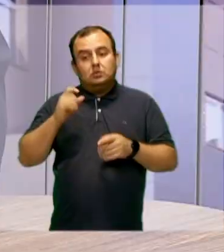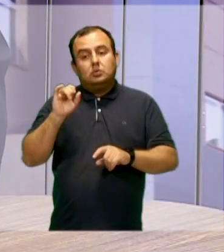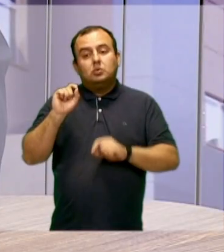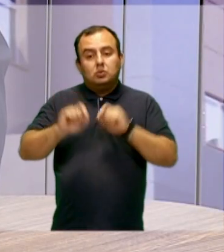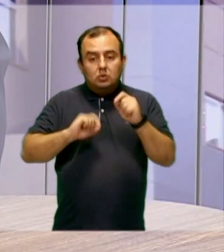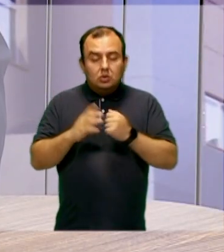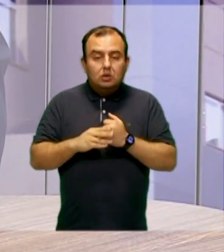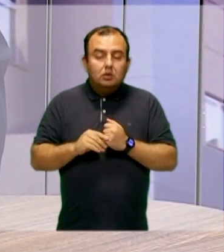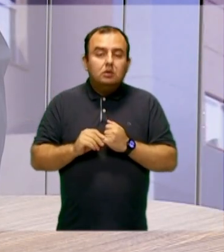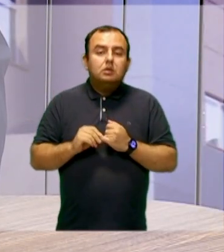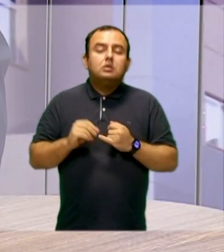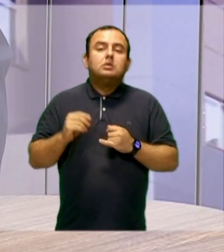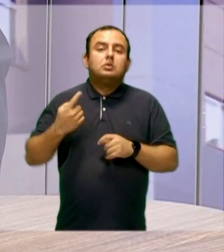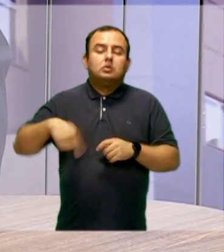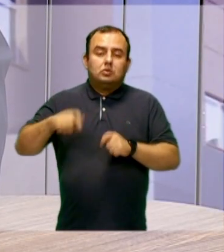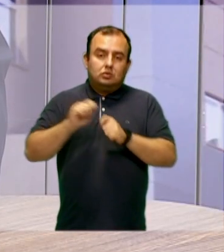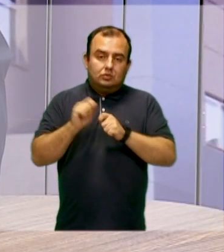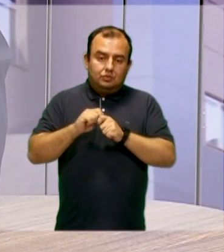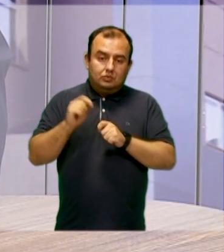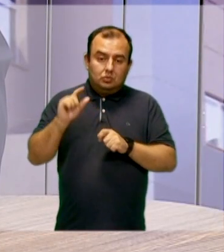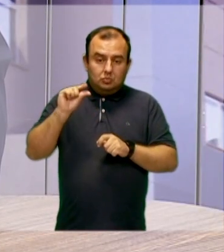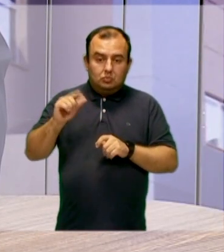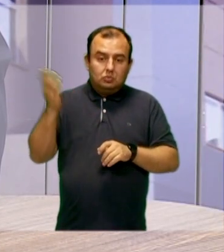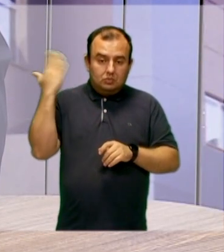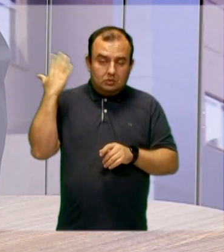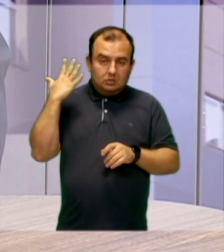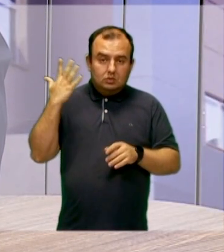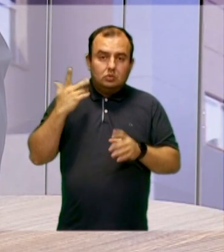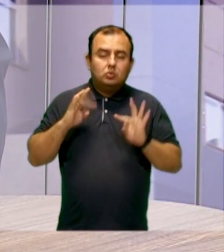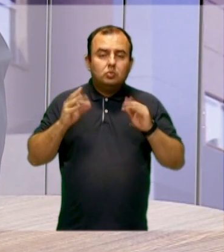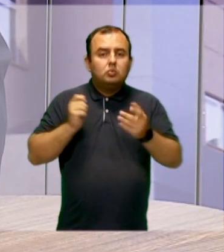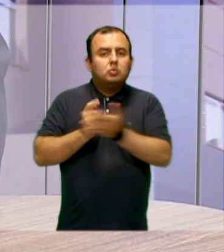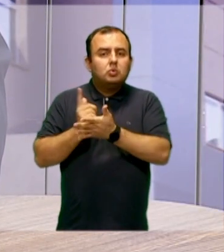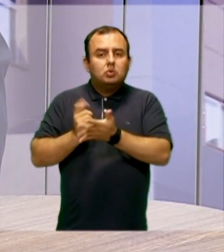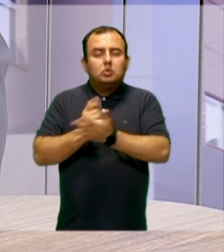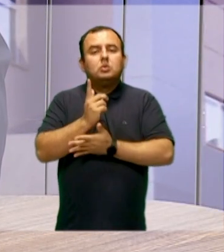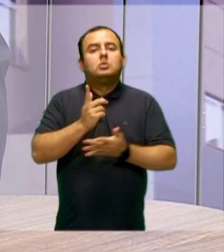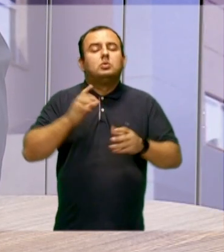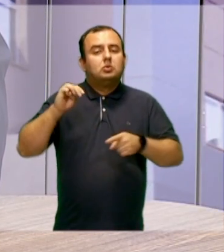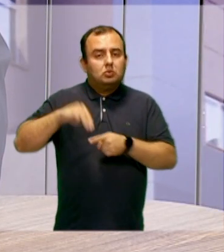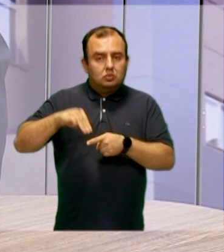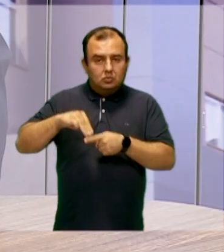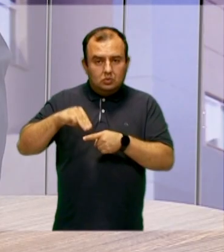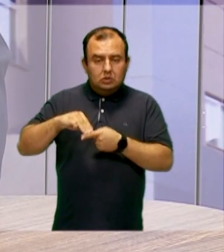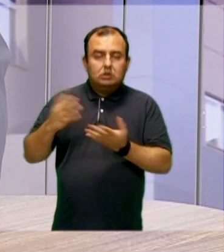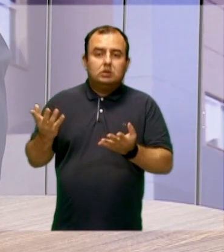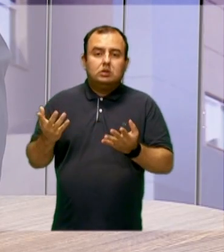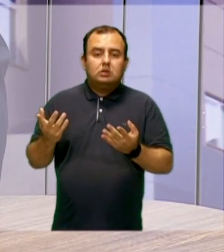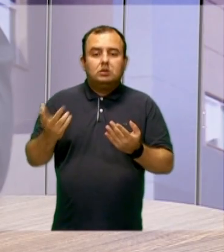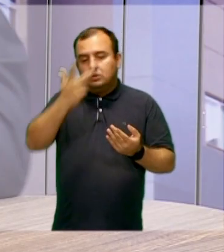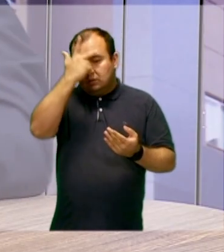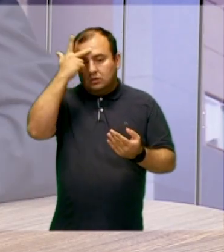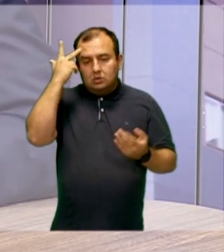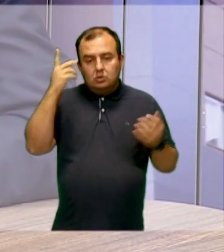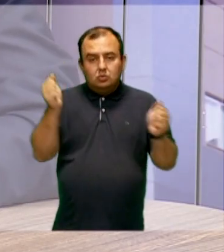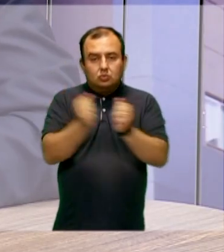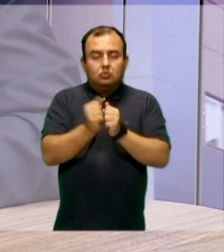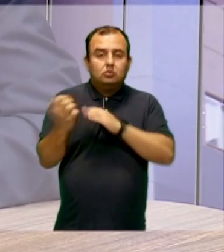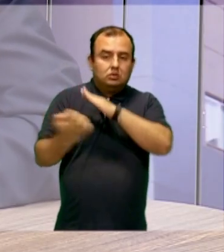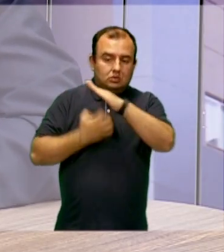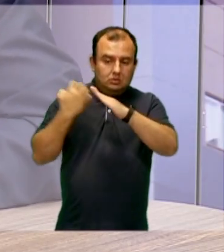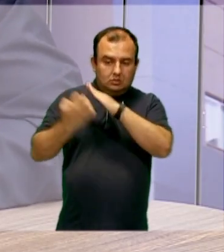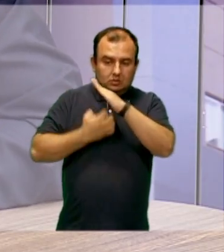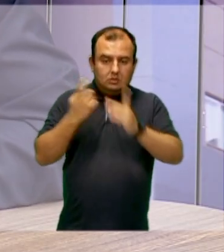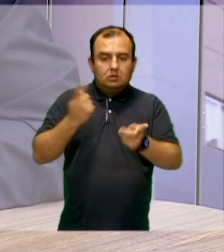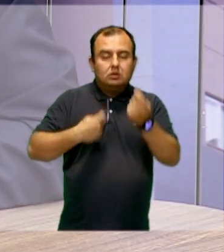fez agora, há poucos meses, uma reunião com todos os compradores do município, na Secretaria de Gestão de Pessoas, junto com a empresa